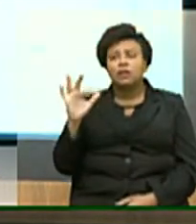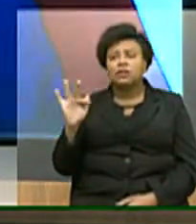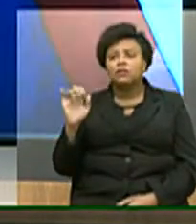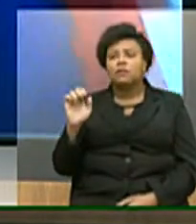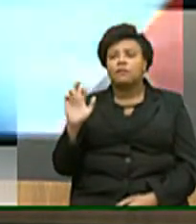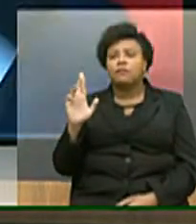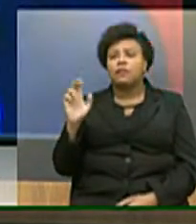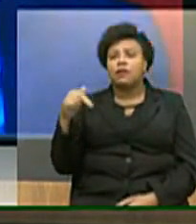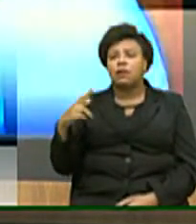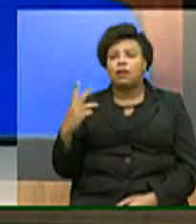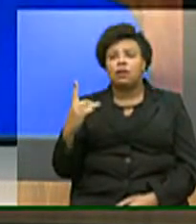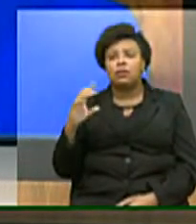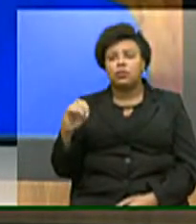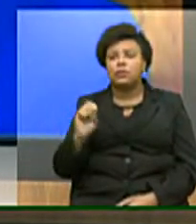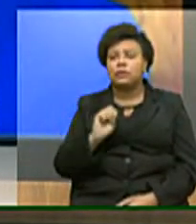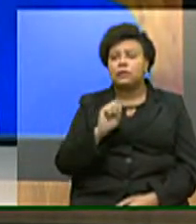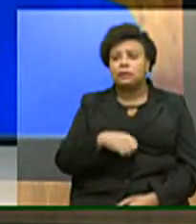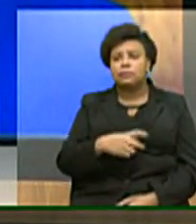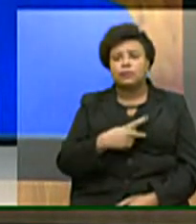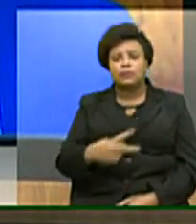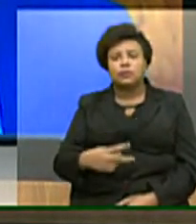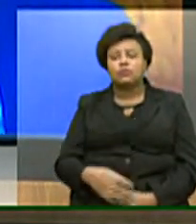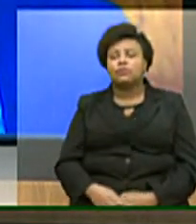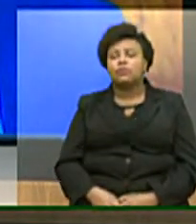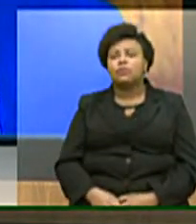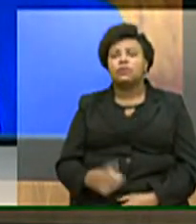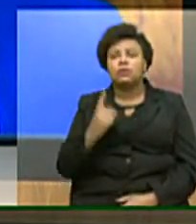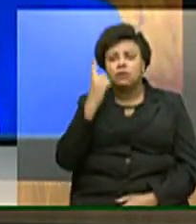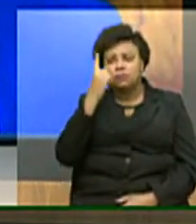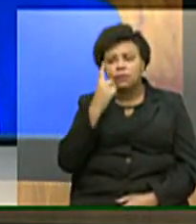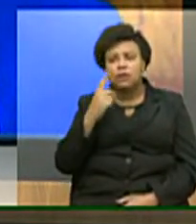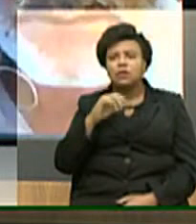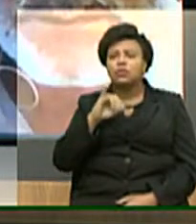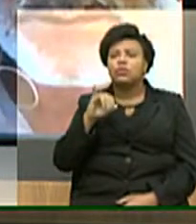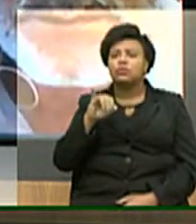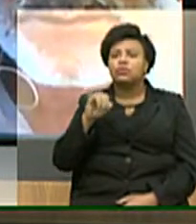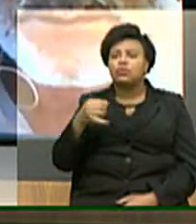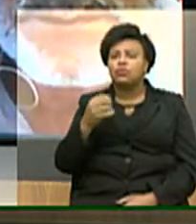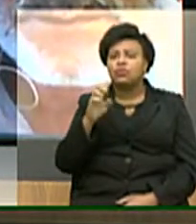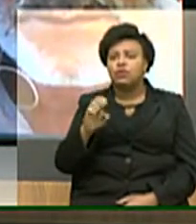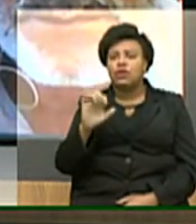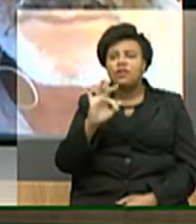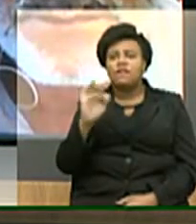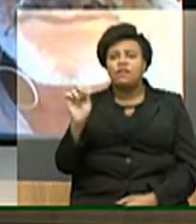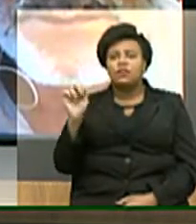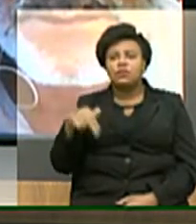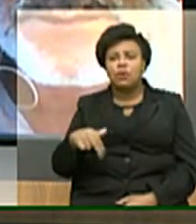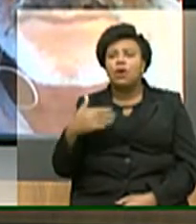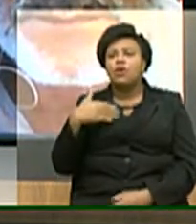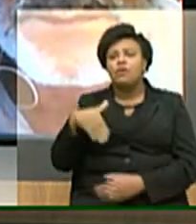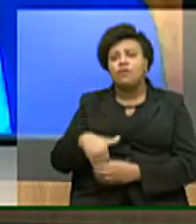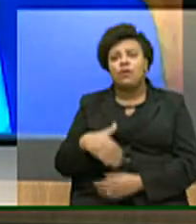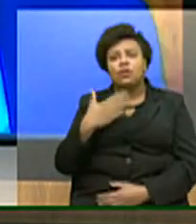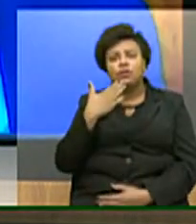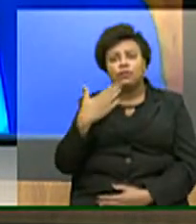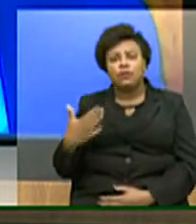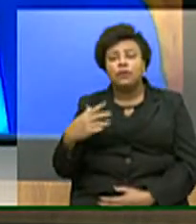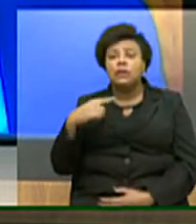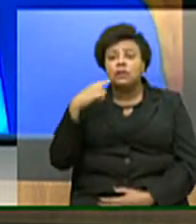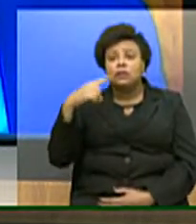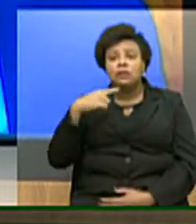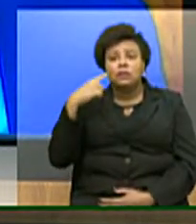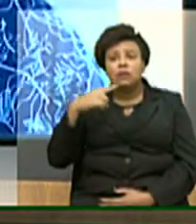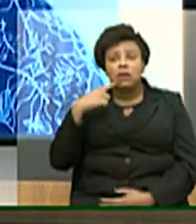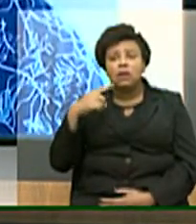Marrone? Sim, presidente. Deputado Jefferson Fernandes. Meu voto é favorável.